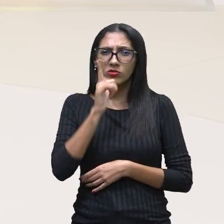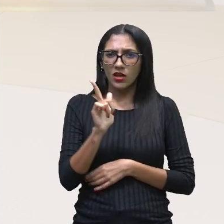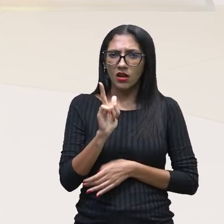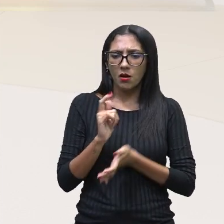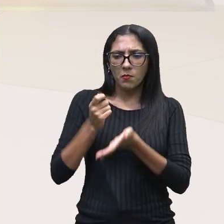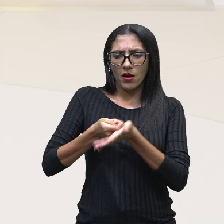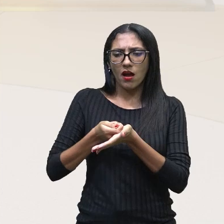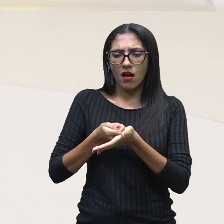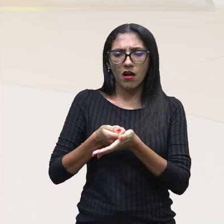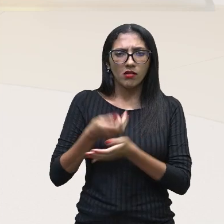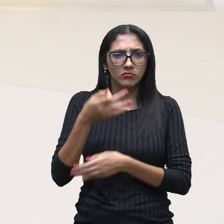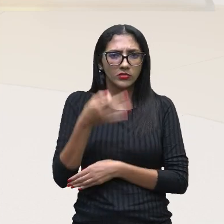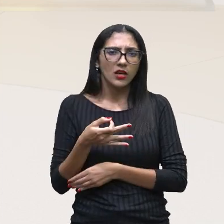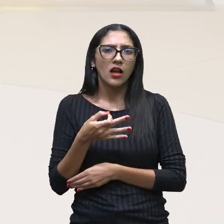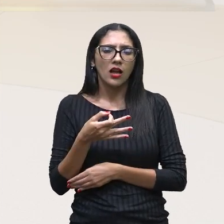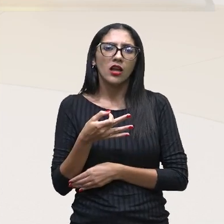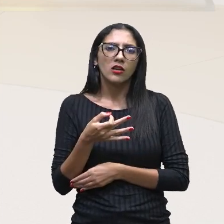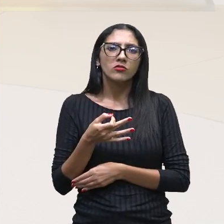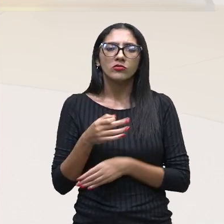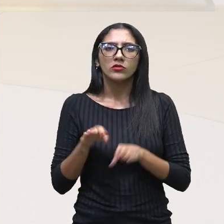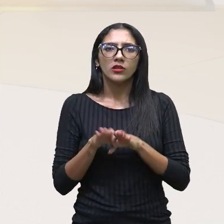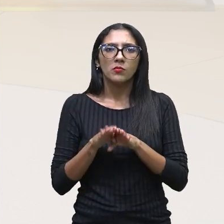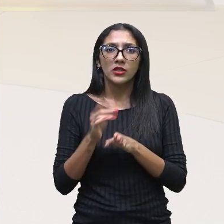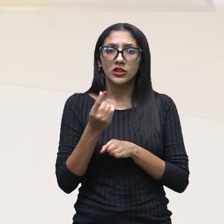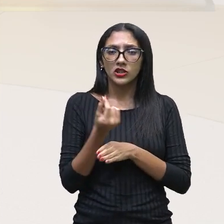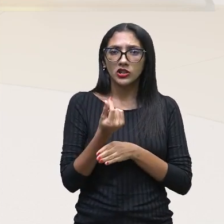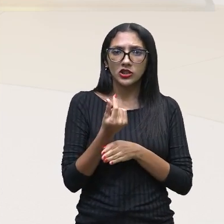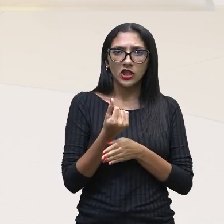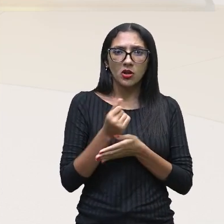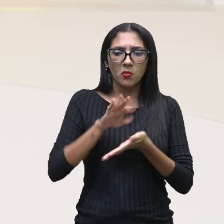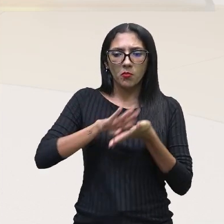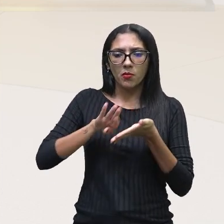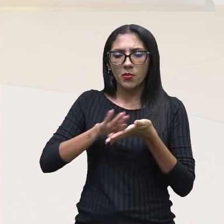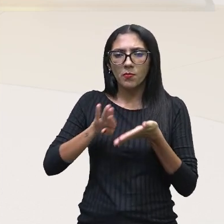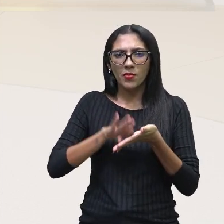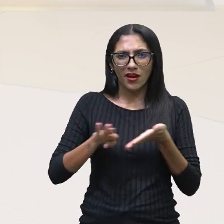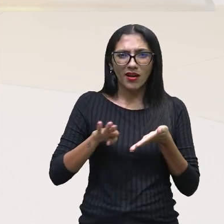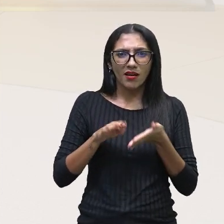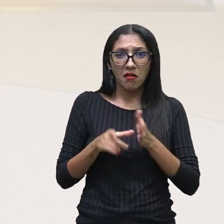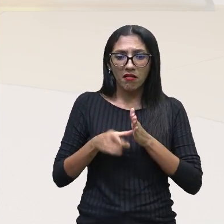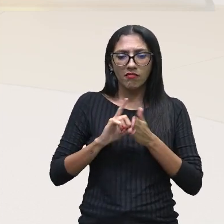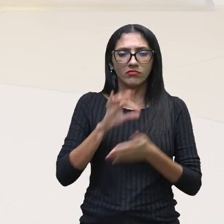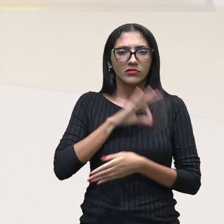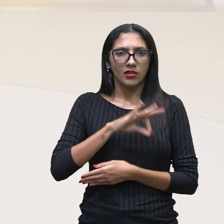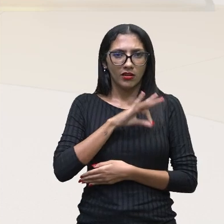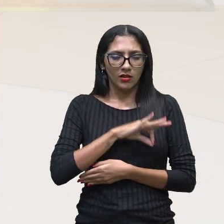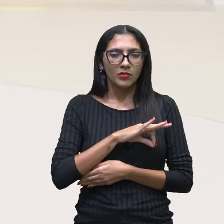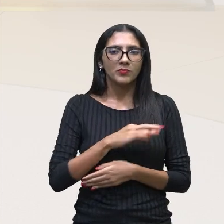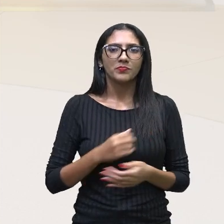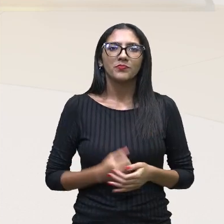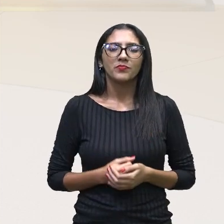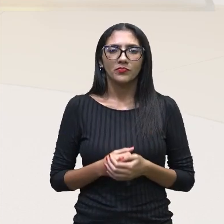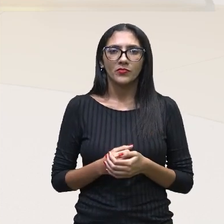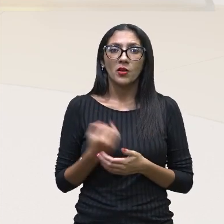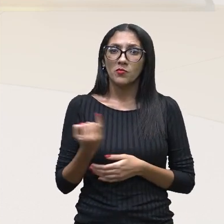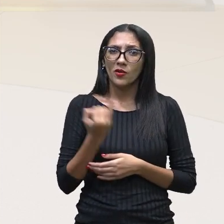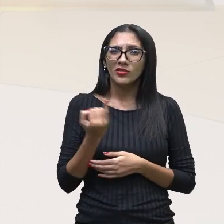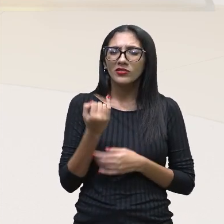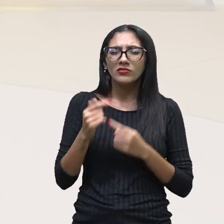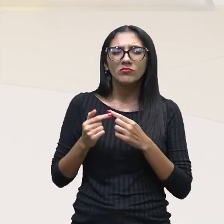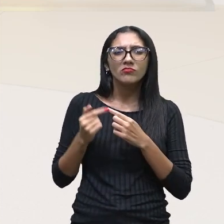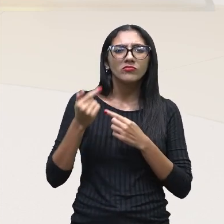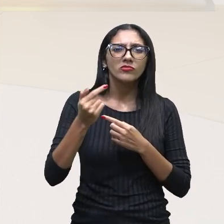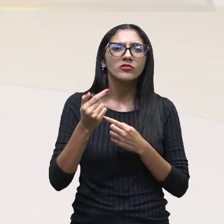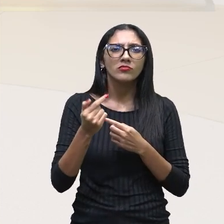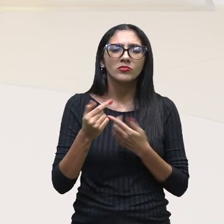consiga que elas sejam debitadas na sua conta corrente, tá bom? Na hora de receber o salário, é importante você verificar sempre lá no